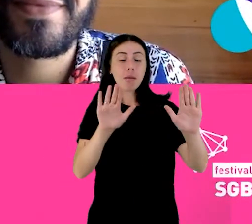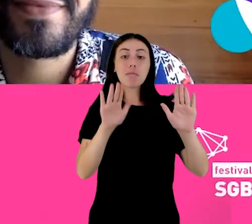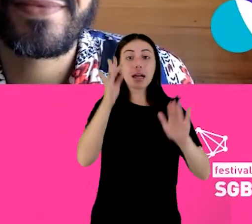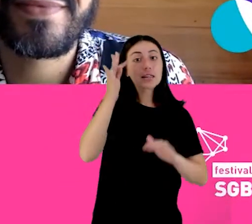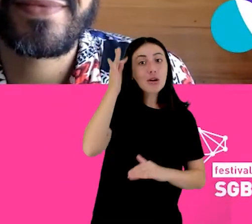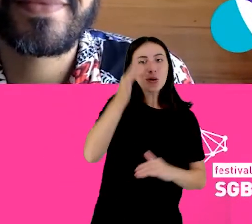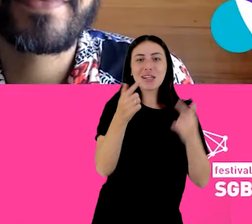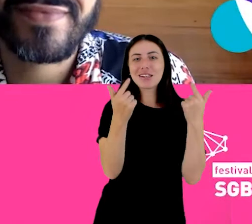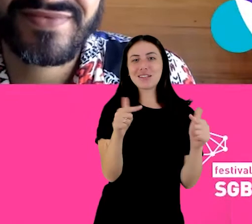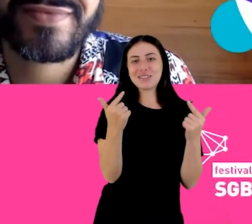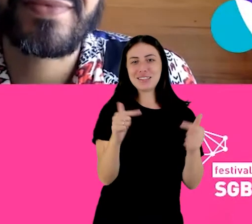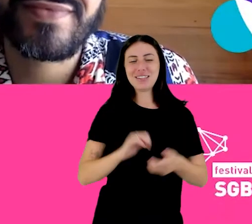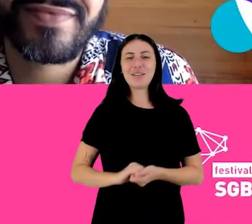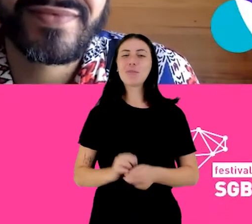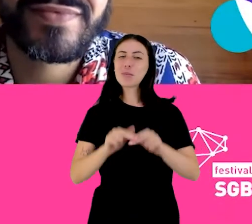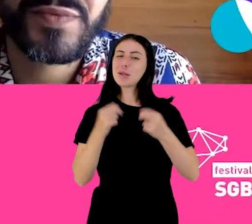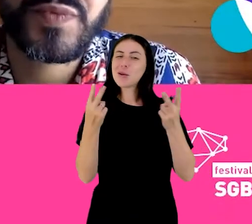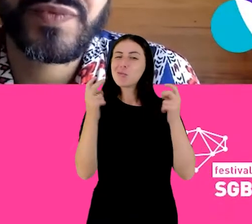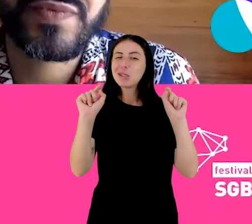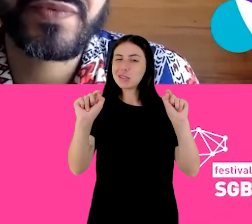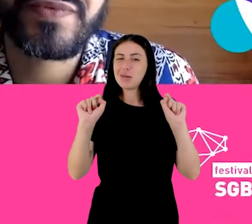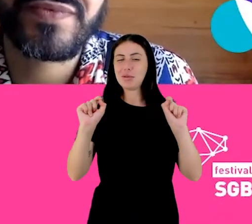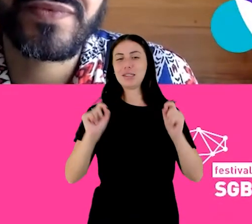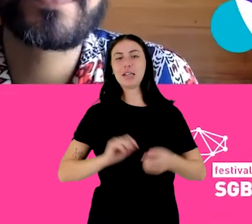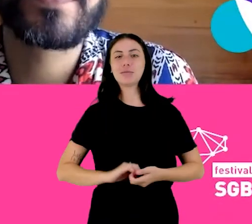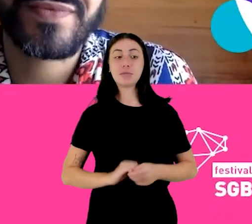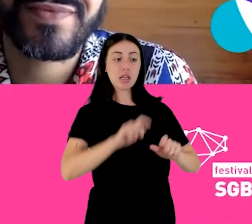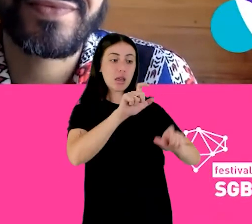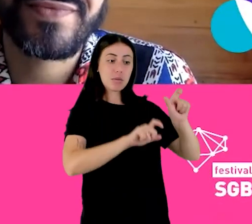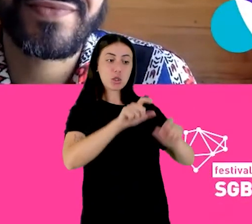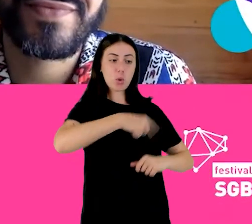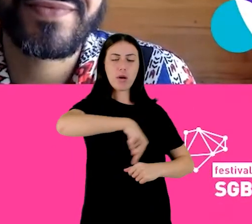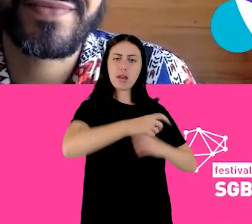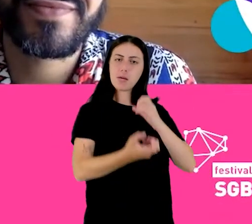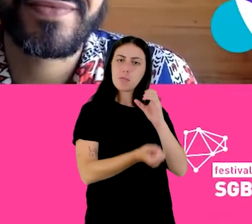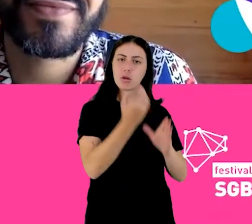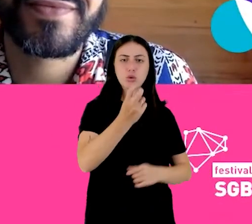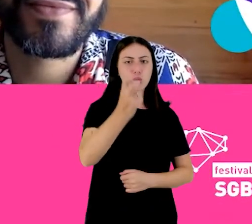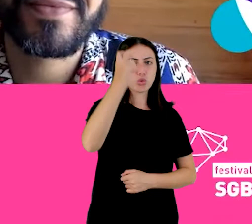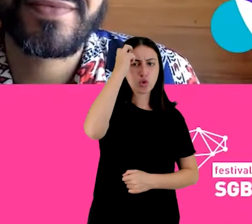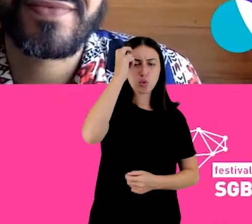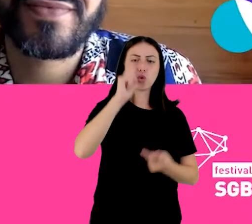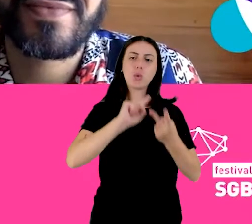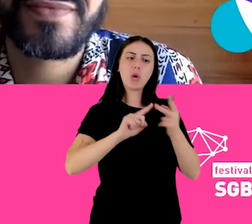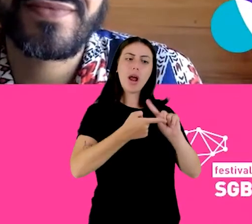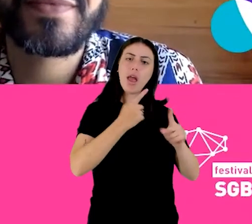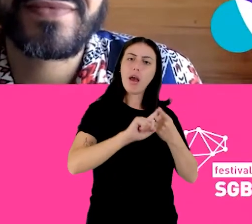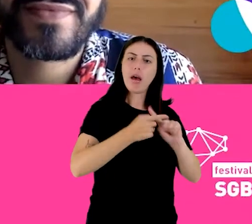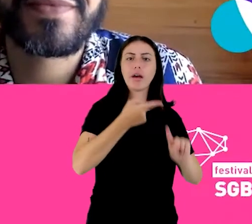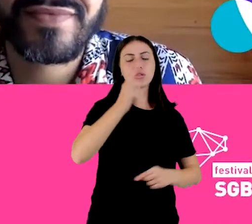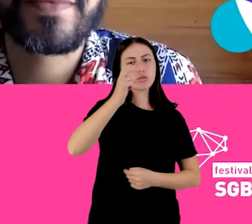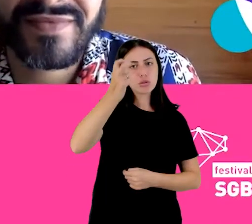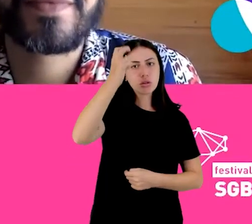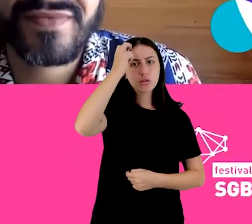comunicação mesmo, como eu falei, né, publicidade, jornalismo e tudo mais. Eu estou vendo muitos mobilizadores locais, assim,